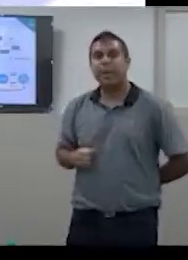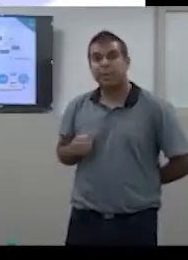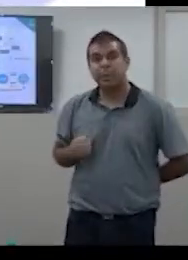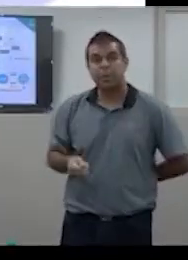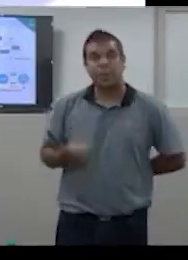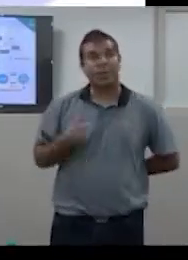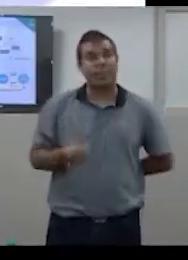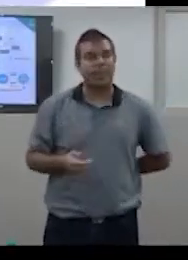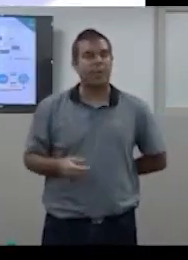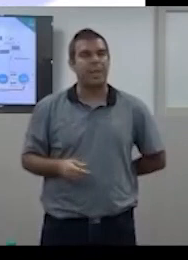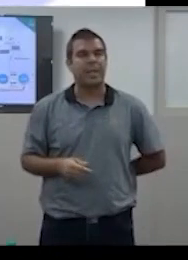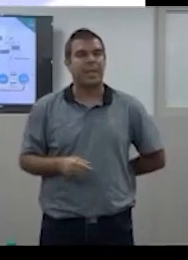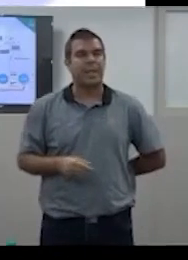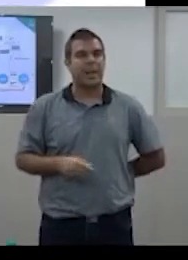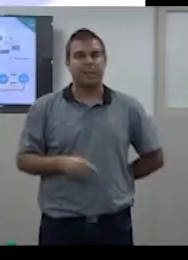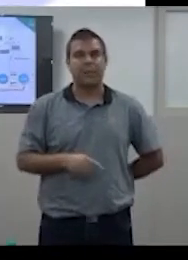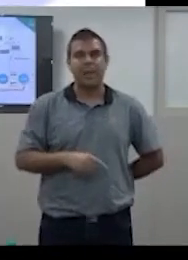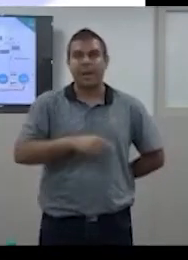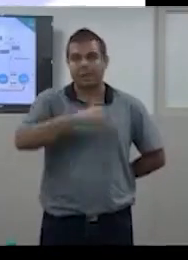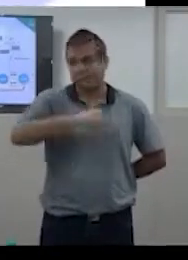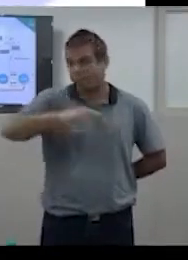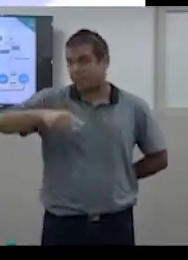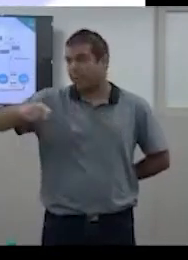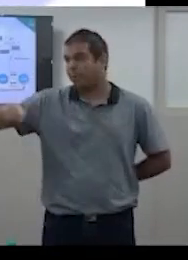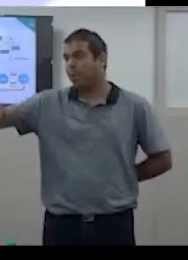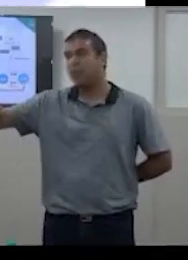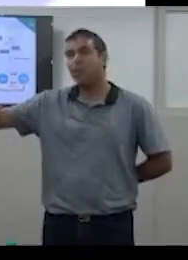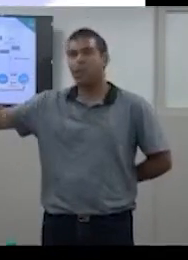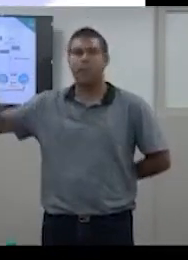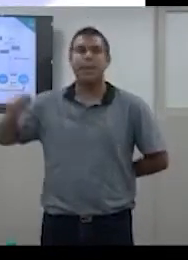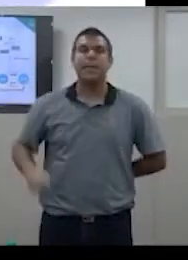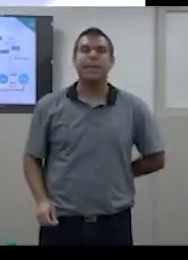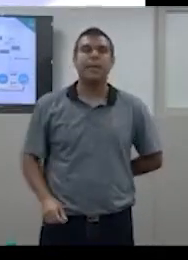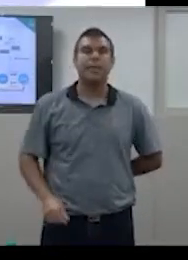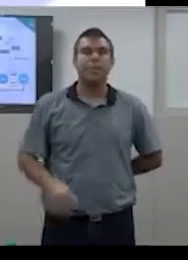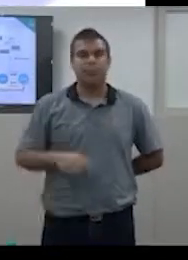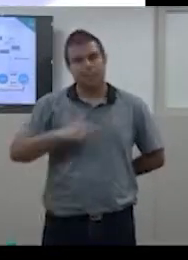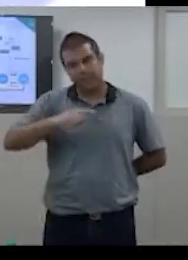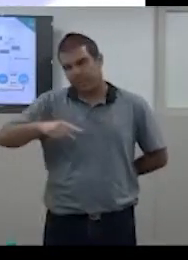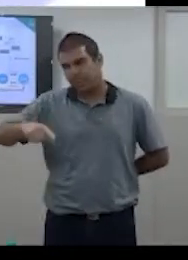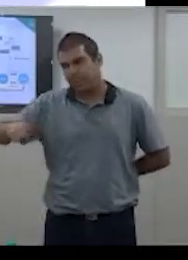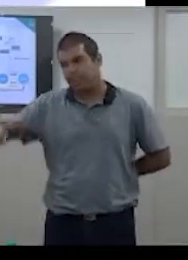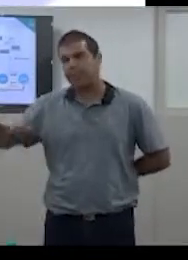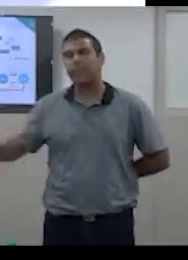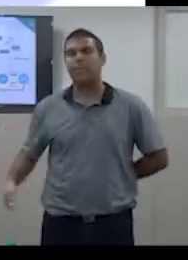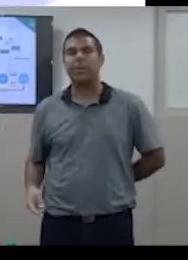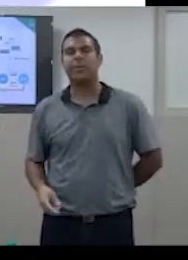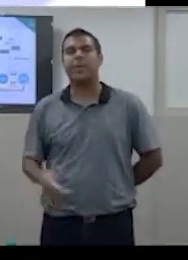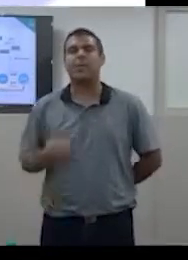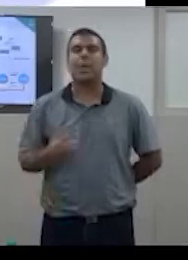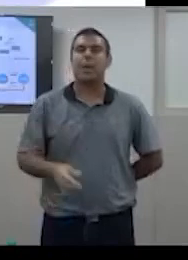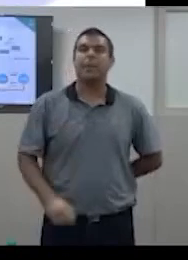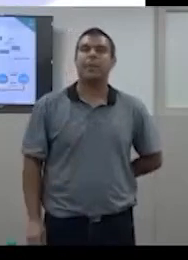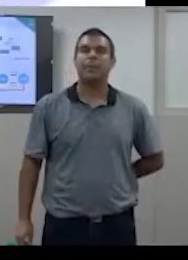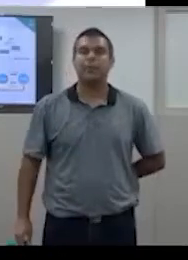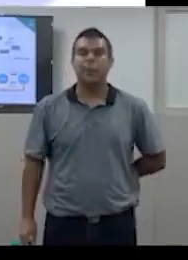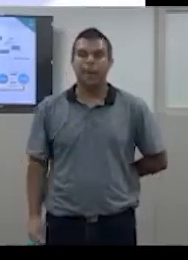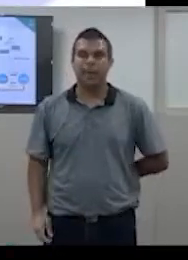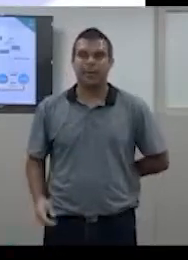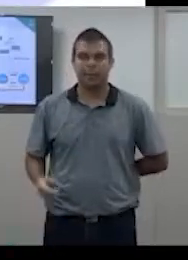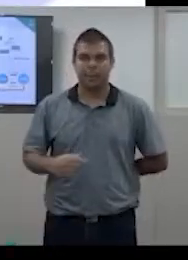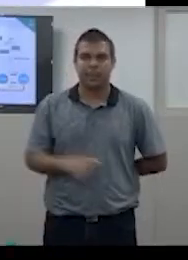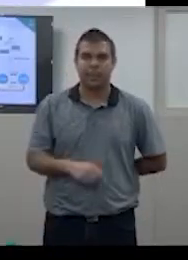as gotículas de água sobre a chapa extremamente quente. Às vezes você vê as gotinhas de água pulandinho assim, e ela, conforme vai pulandinho, ela vai desaparecendo,